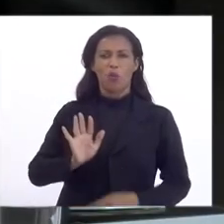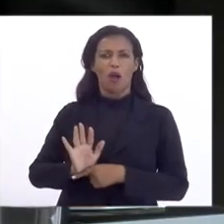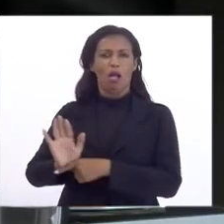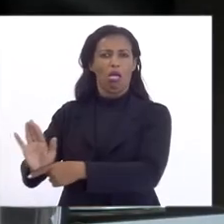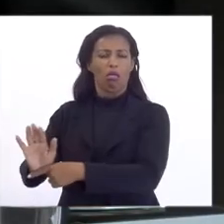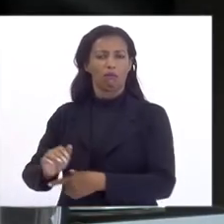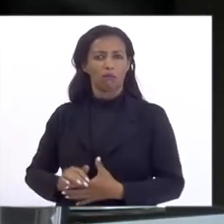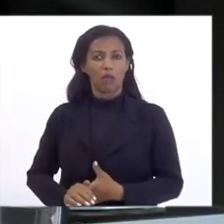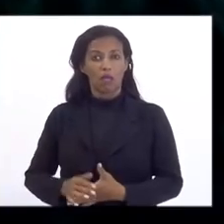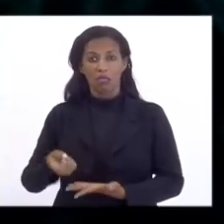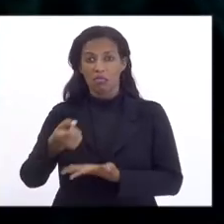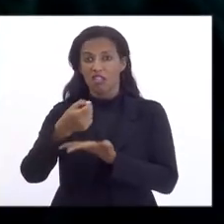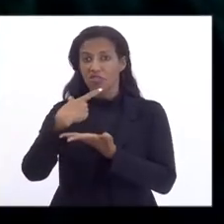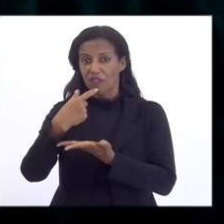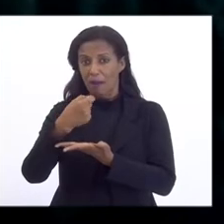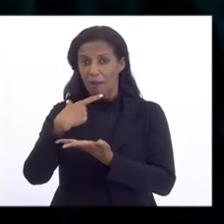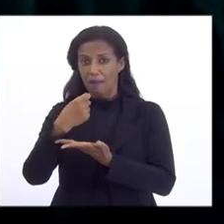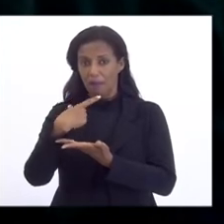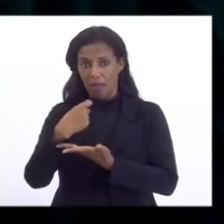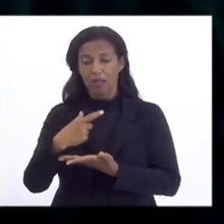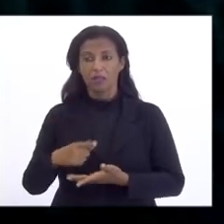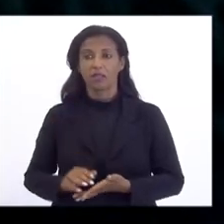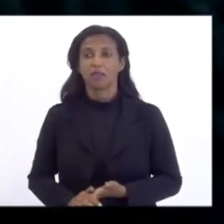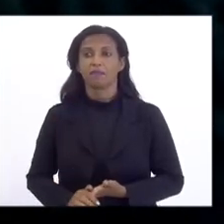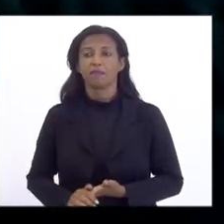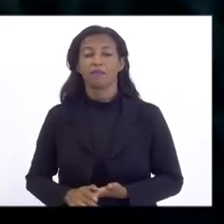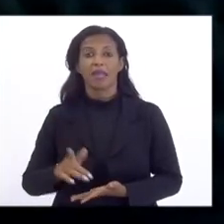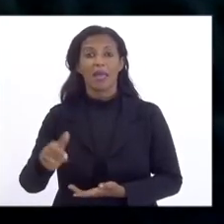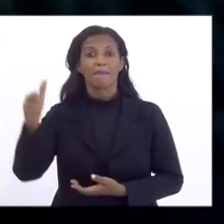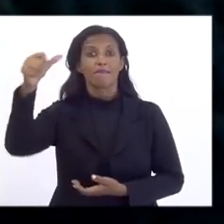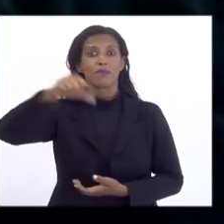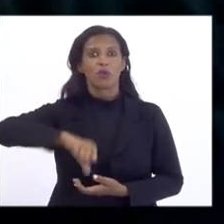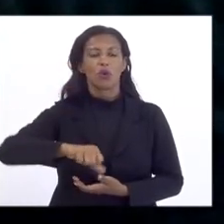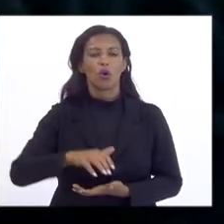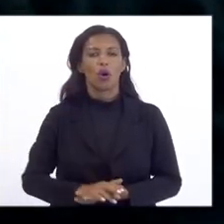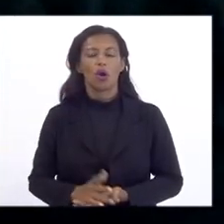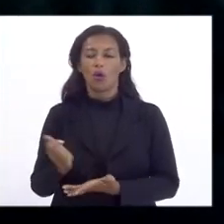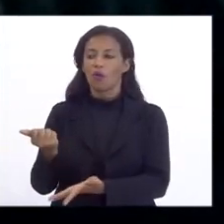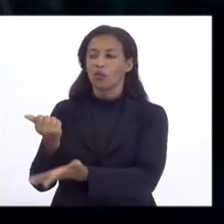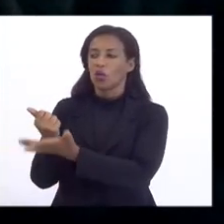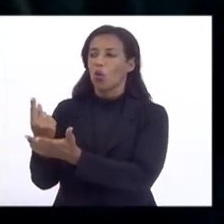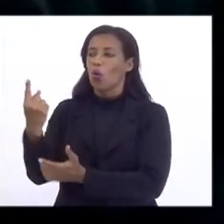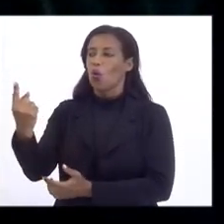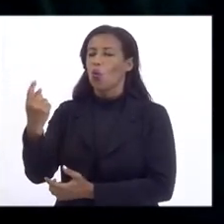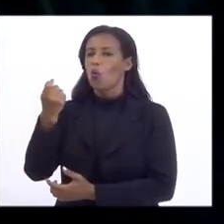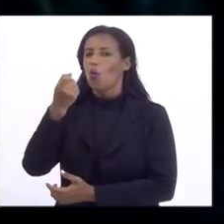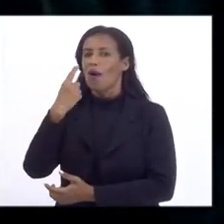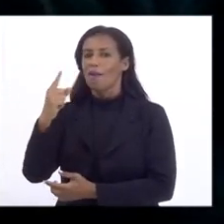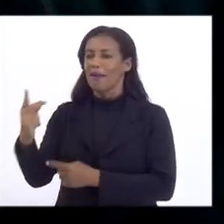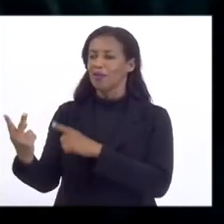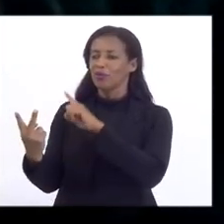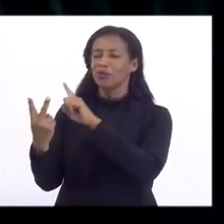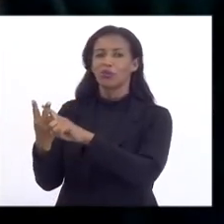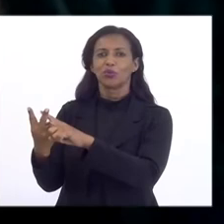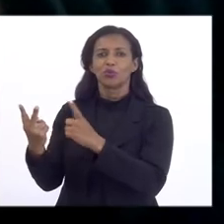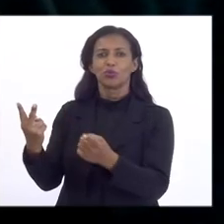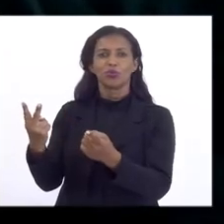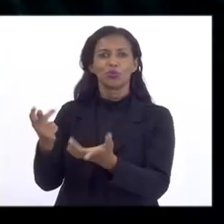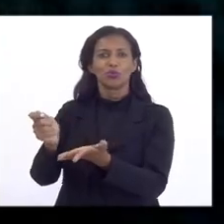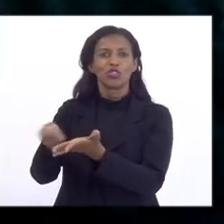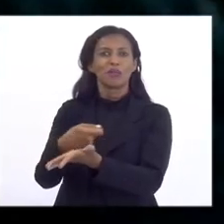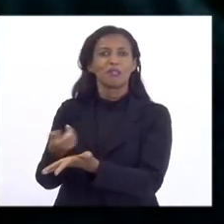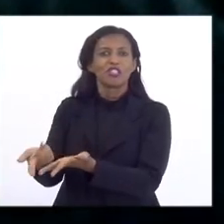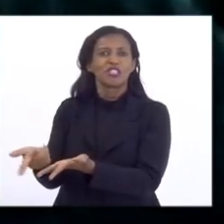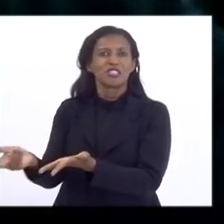Nas farmácias, Luiz Paulo, nas farmácias é pior ainda. Você compra um remédio e ainda leva outro, que nem tinha